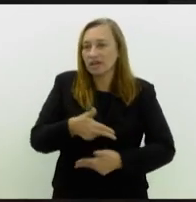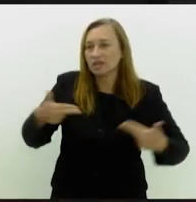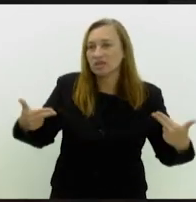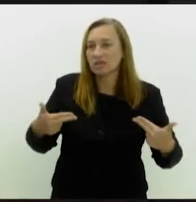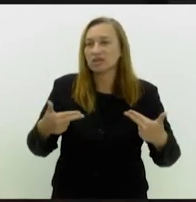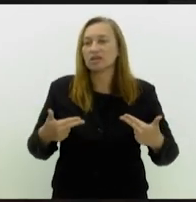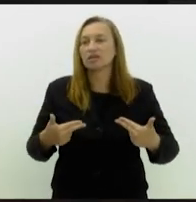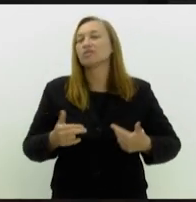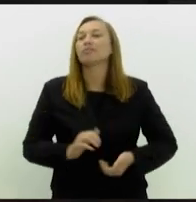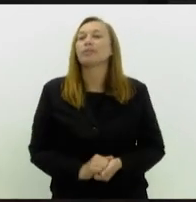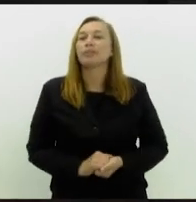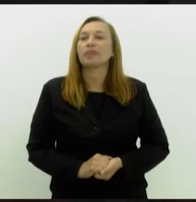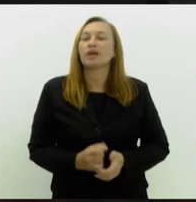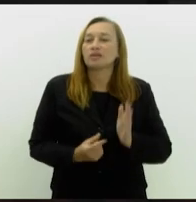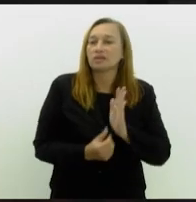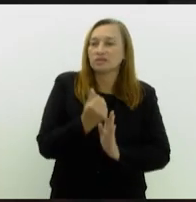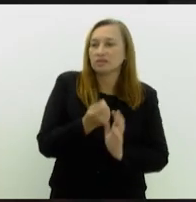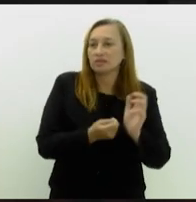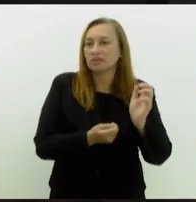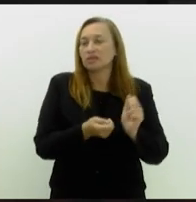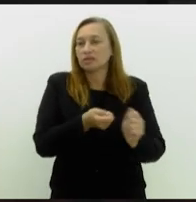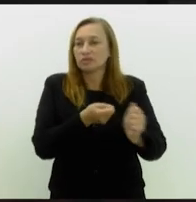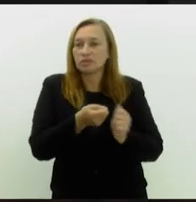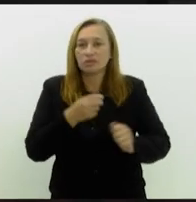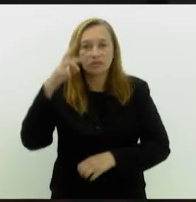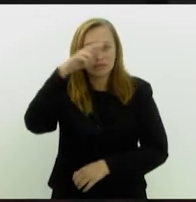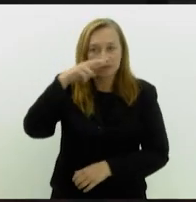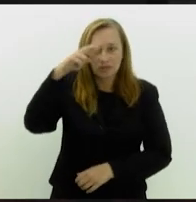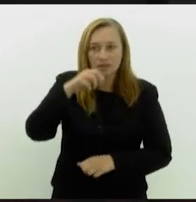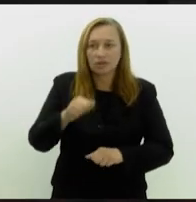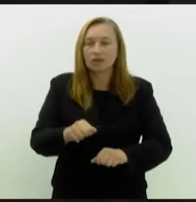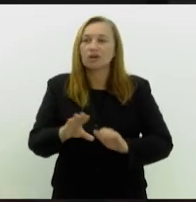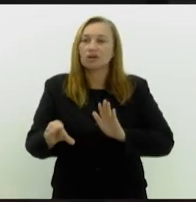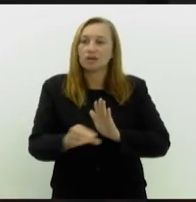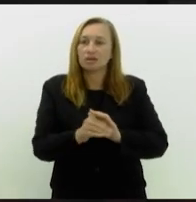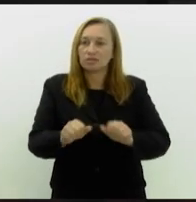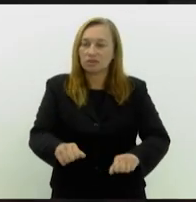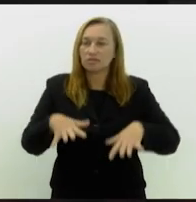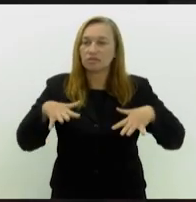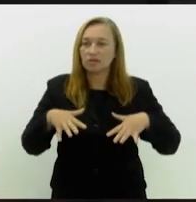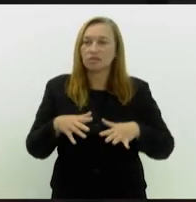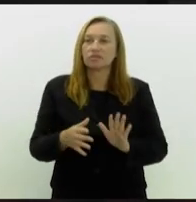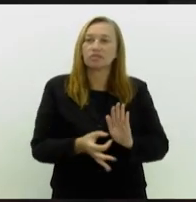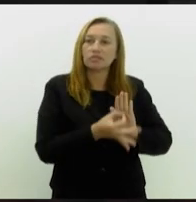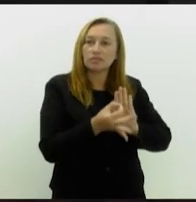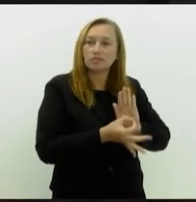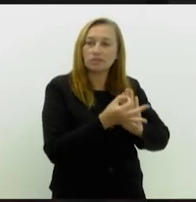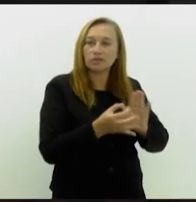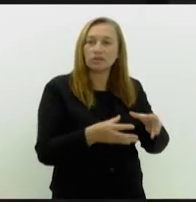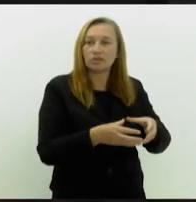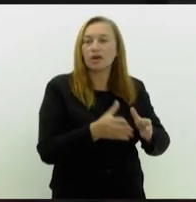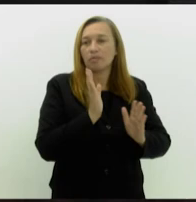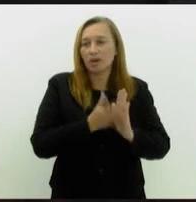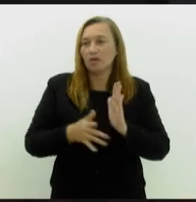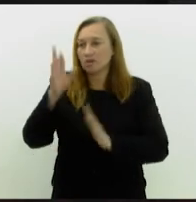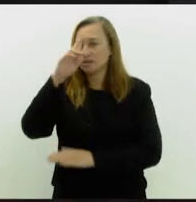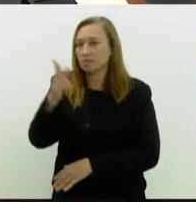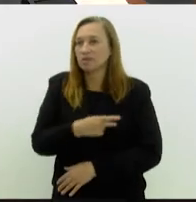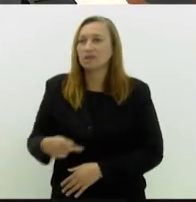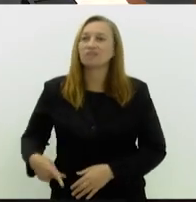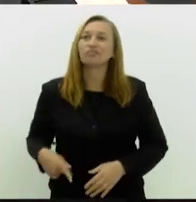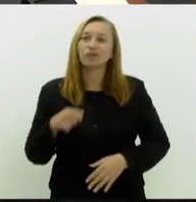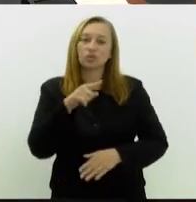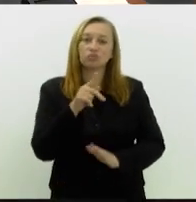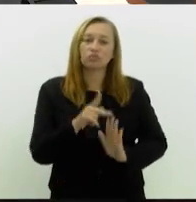Nacional de orçamento finanç fiscalização financeira e controle as emendas de plenário para emitir pela ordem Presidente É sobre o